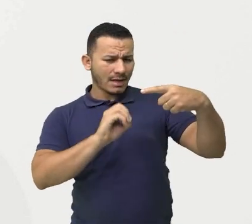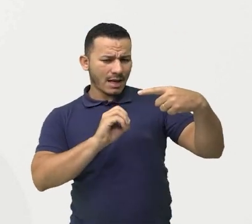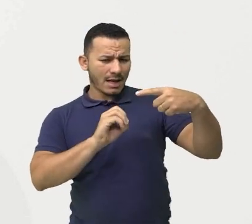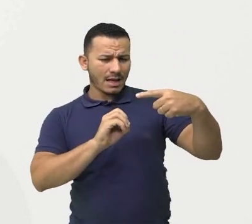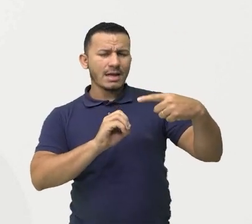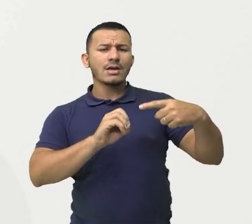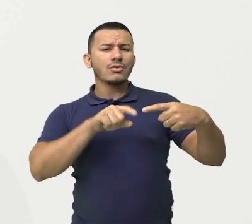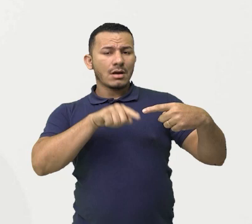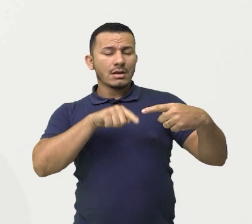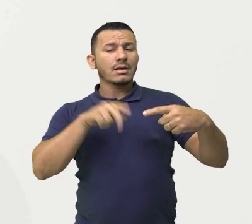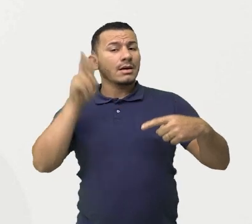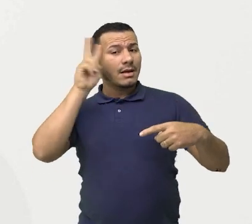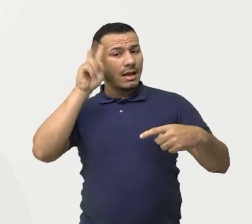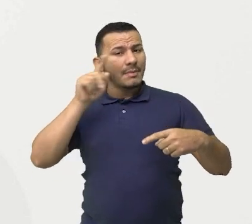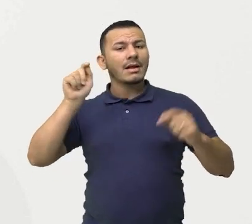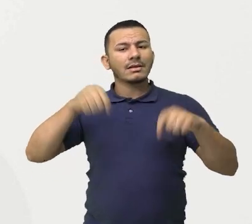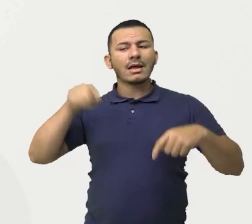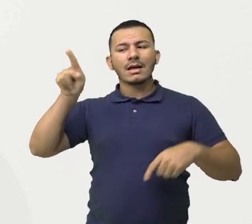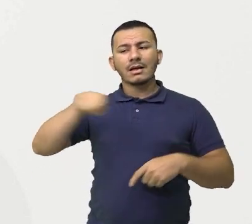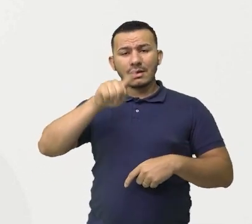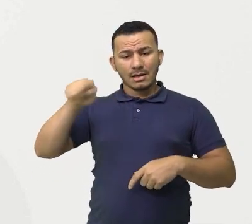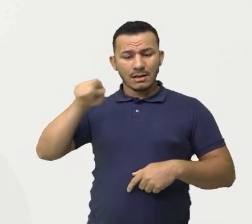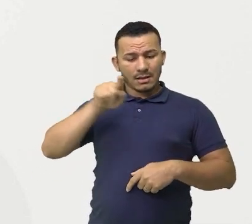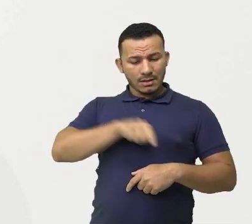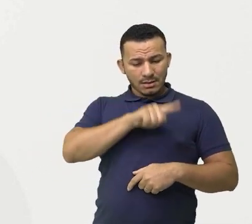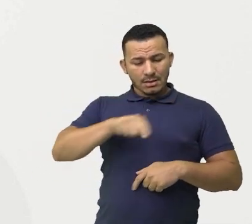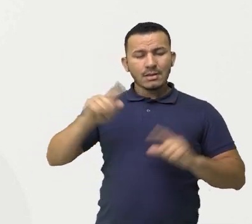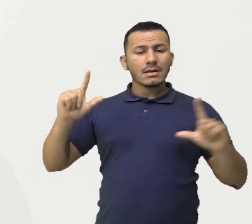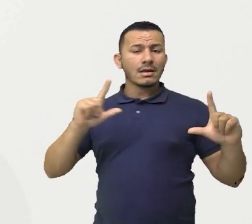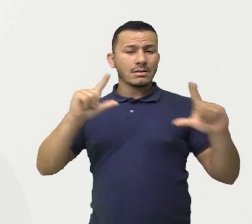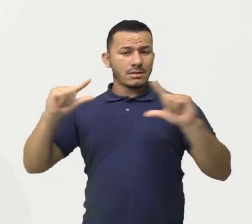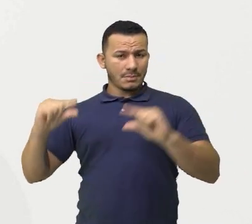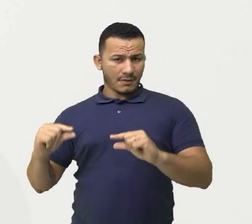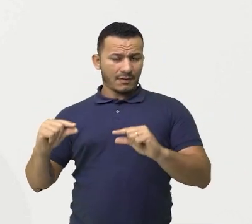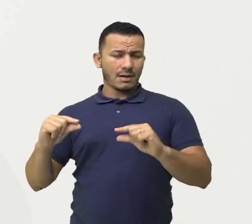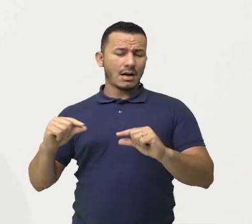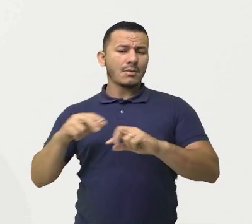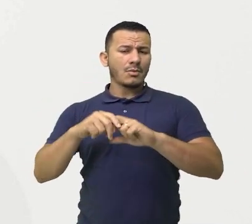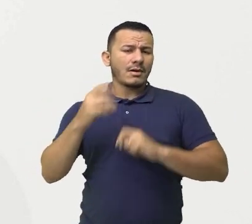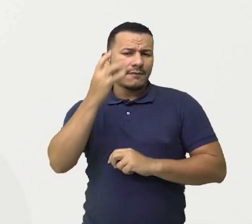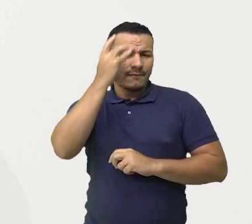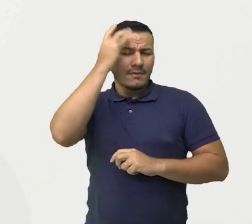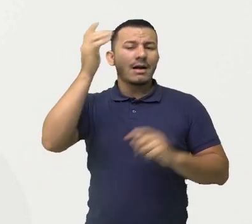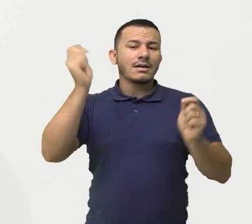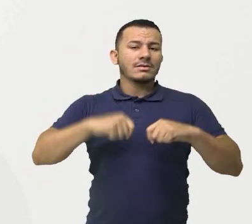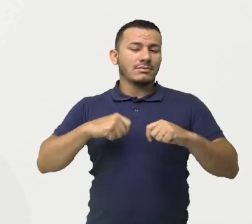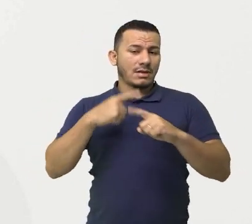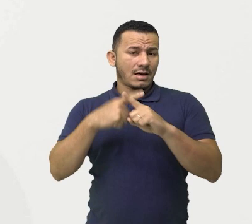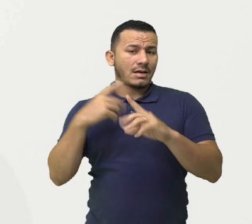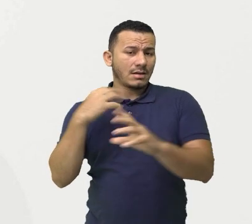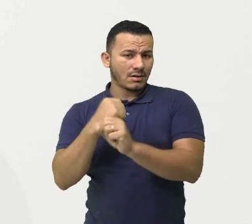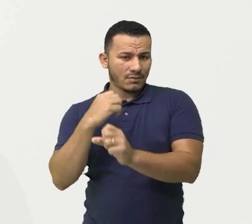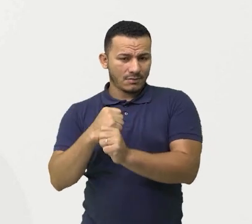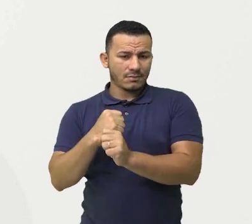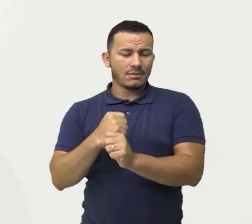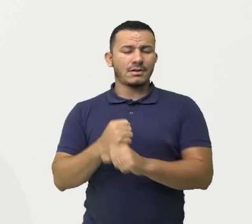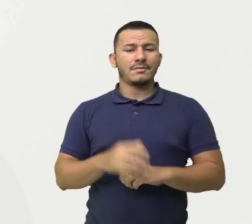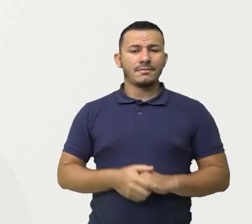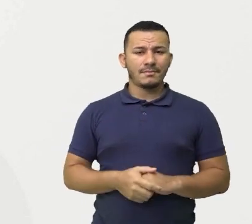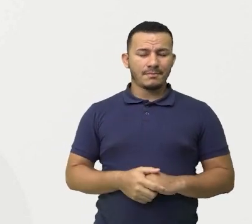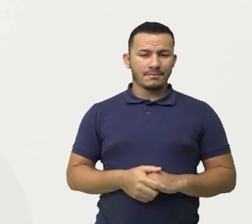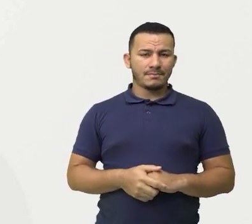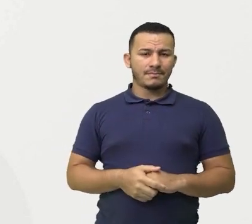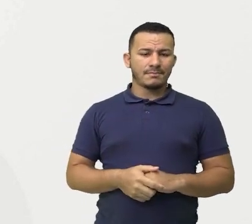numerador, né? A gente pode simplificar esses zeros para facilitar o nosso cálculo, tá legal? Bora simplificar,